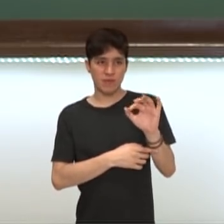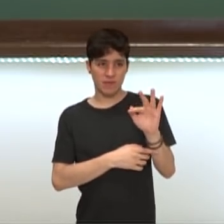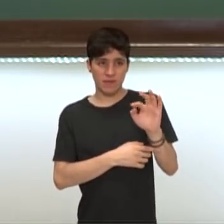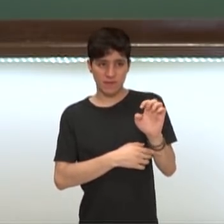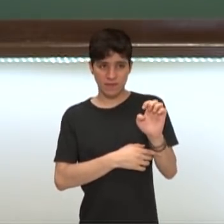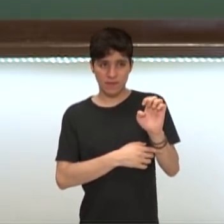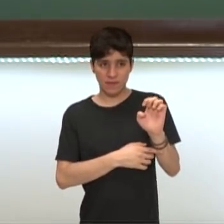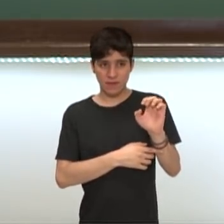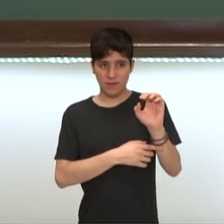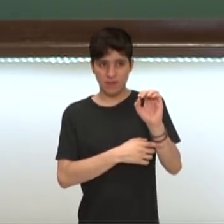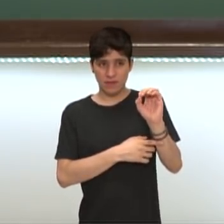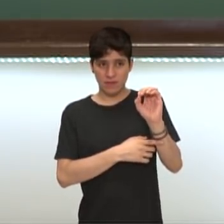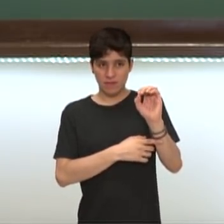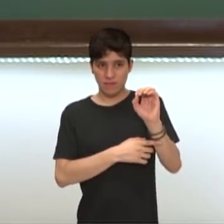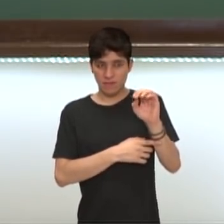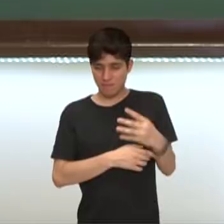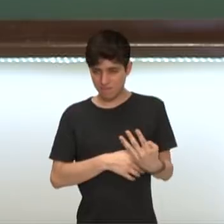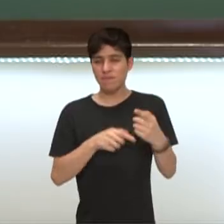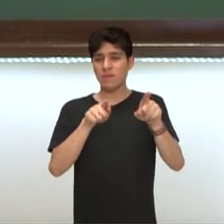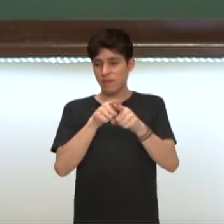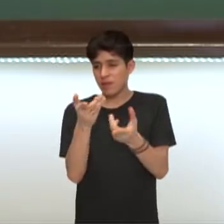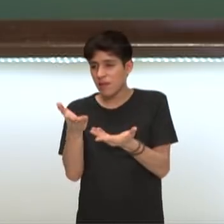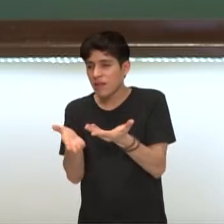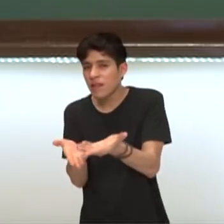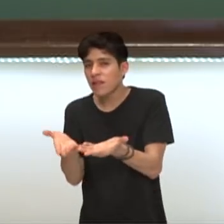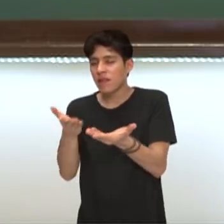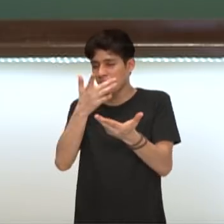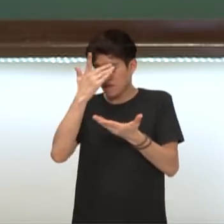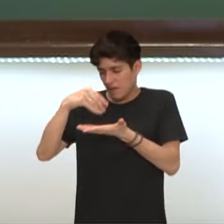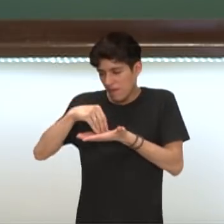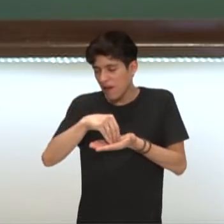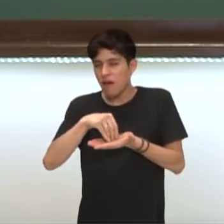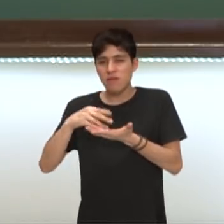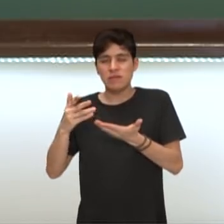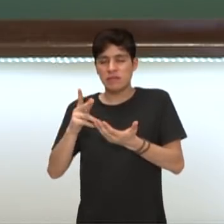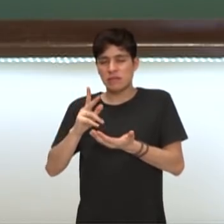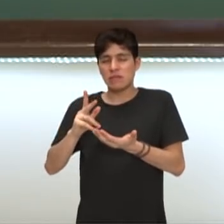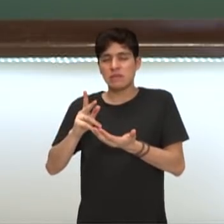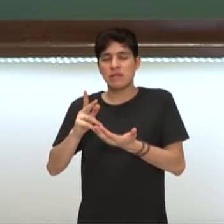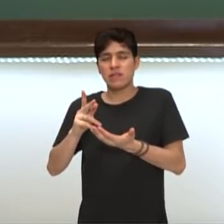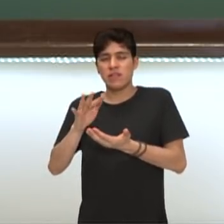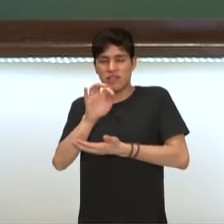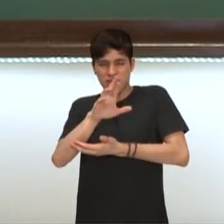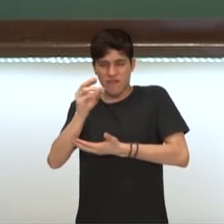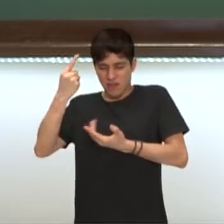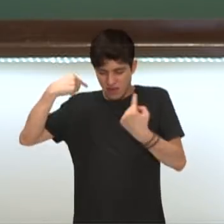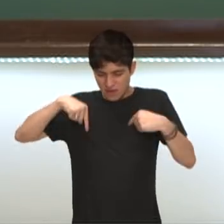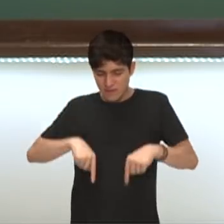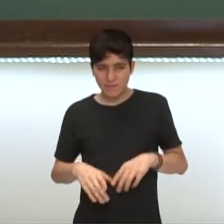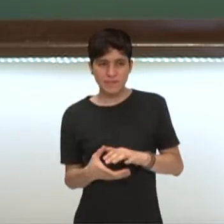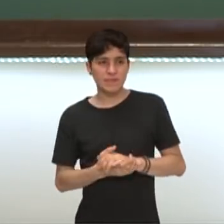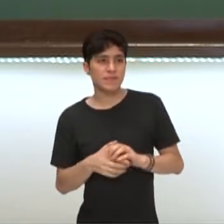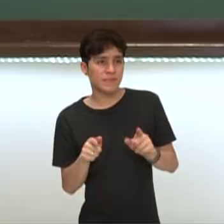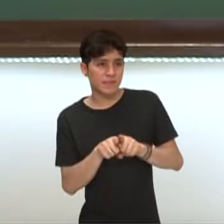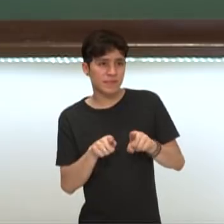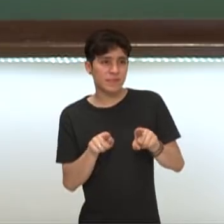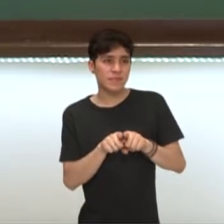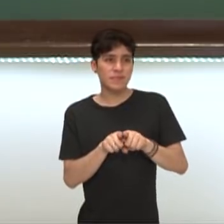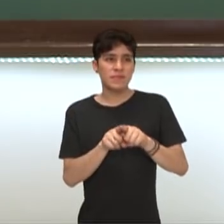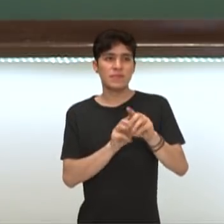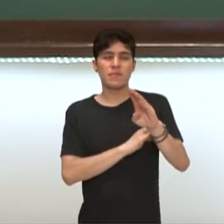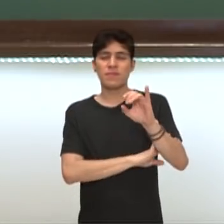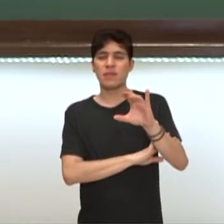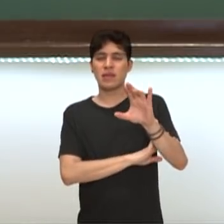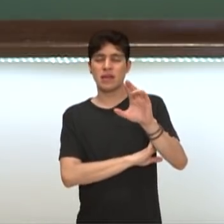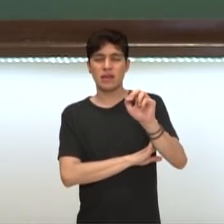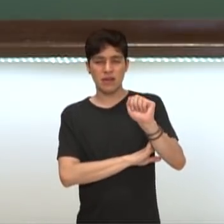anemia. Fluoreto de sódio na pasta de dentes, né, no creme dental. E o bicarbonato de sódio no fermento químico,